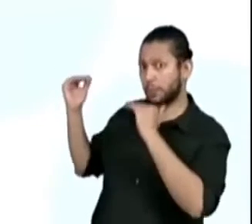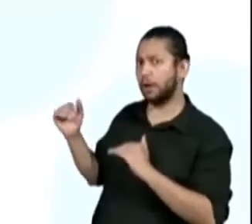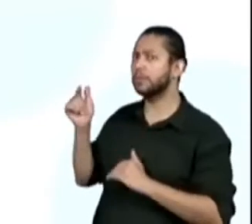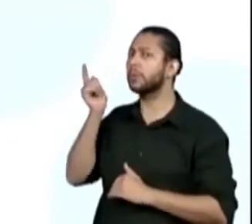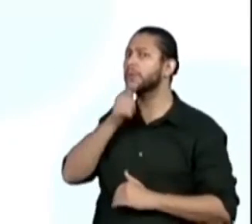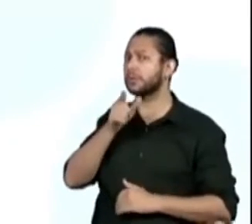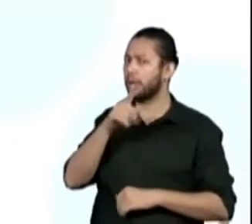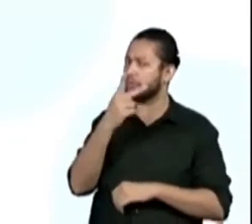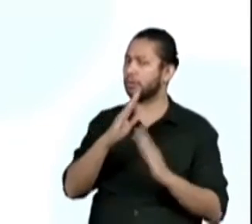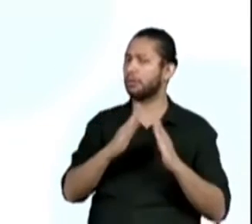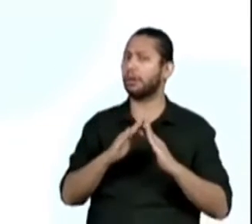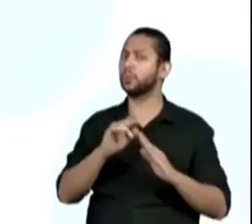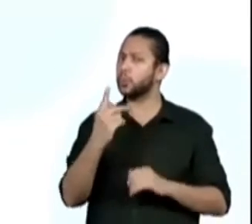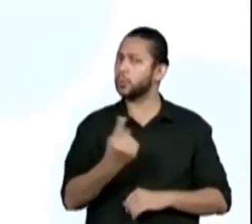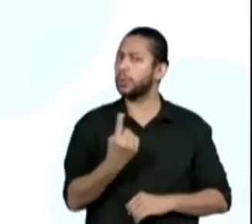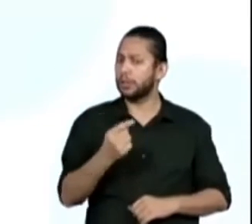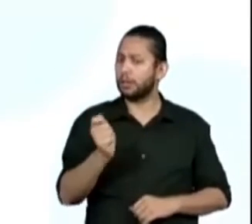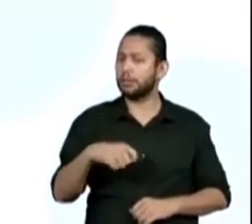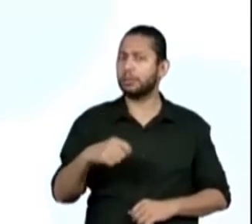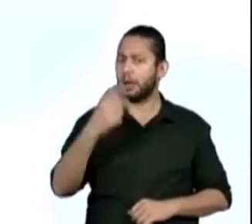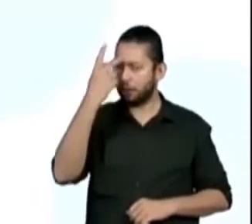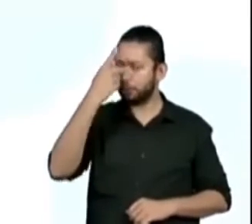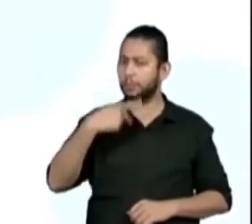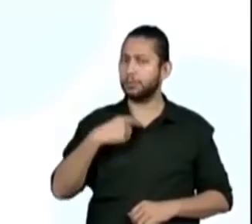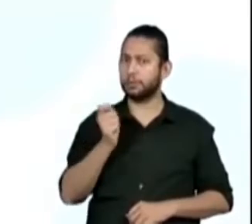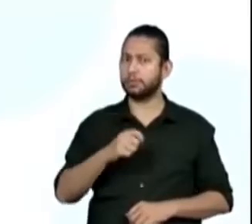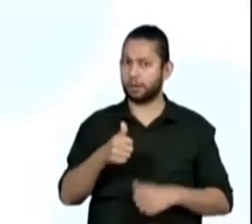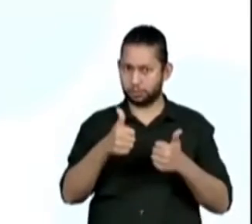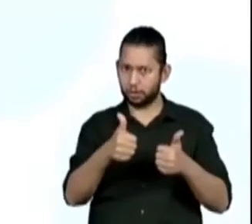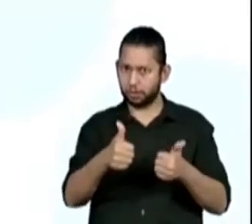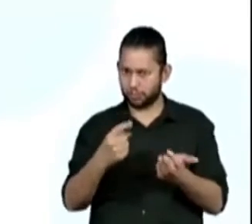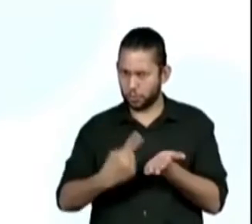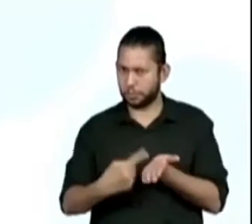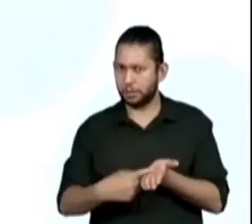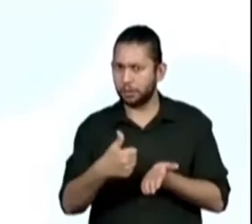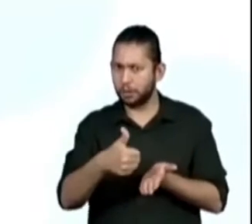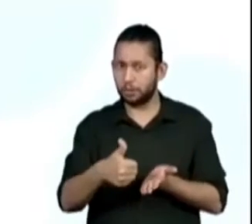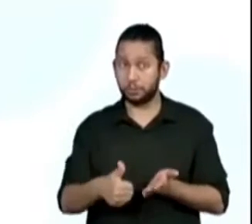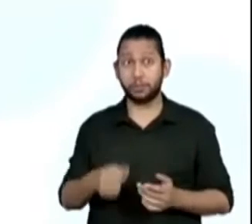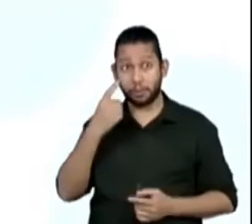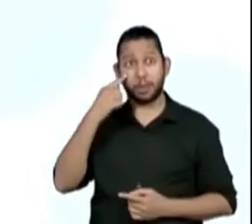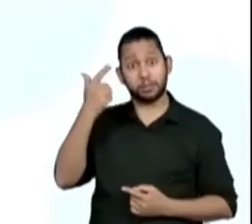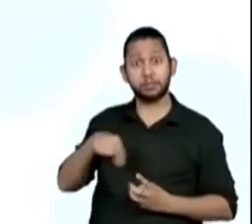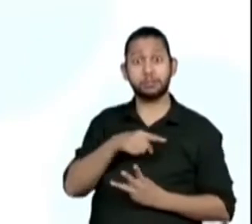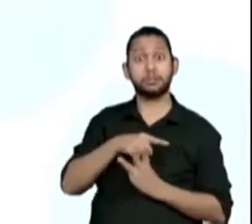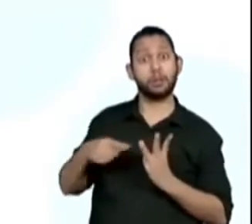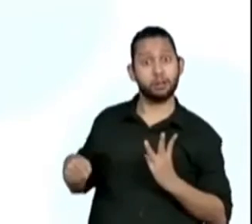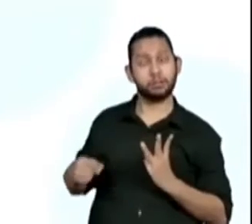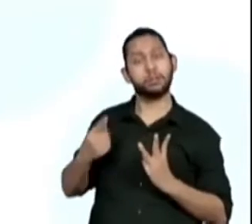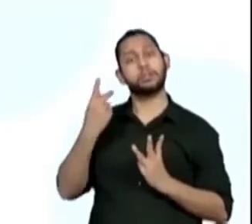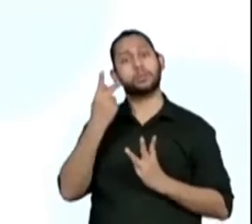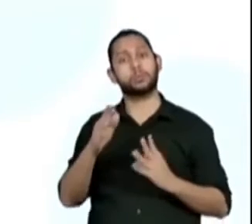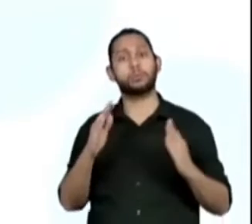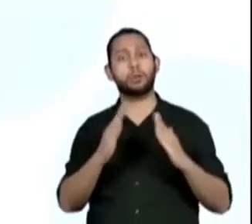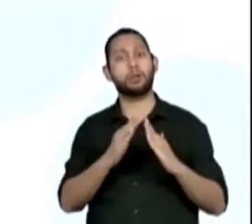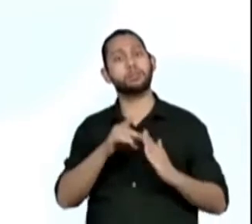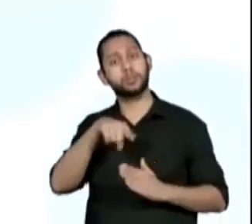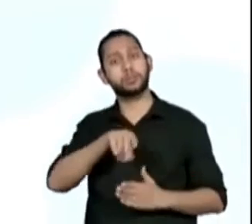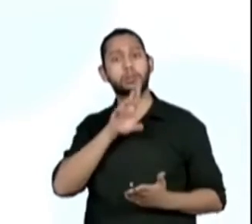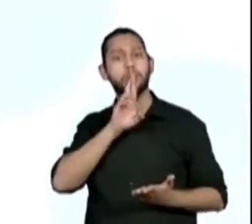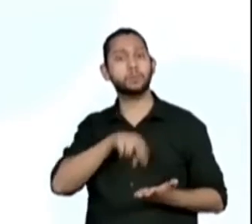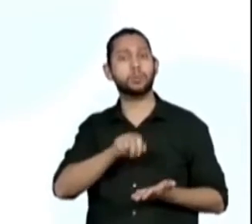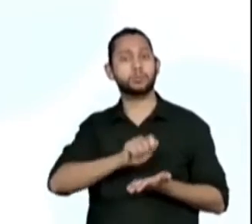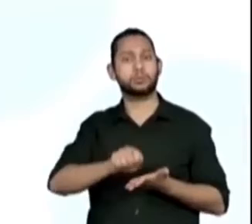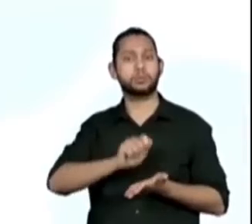em casa. O que você acha? Também acho. Eu acho, né? Então, fechou. Então, essas outras 3 você vai fazer em casa,